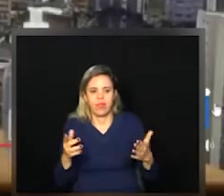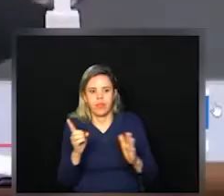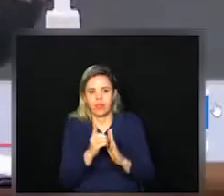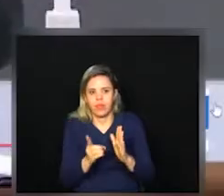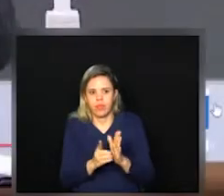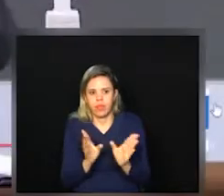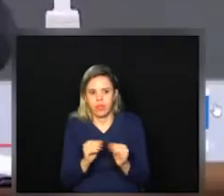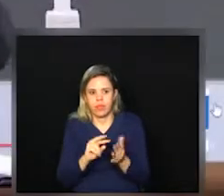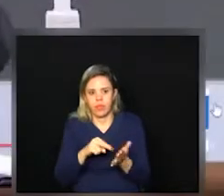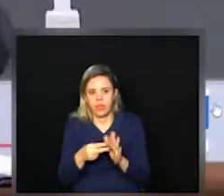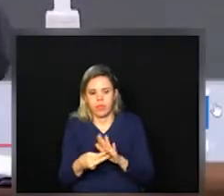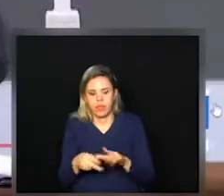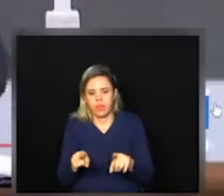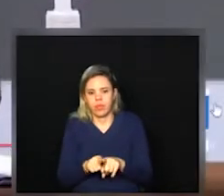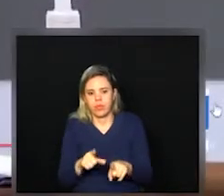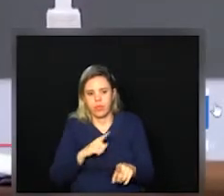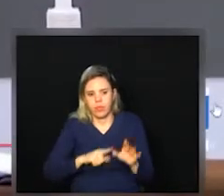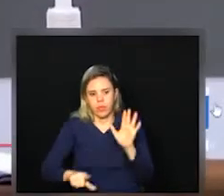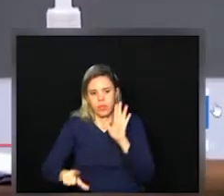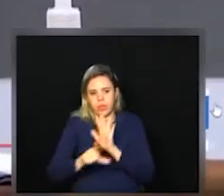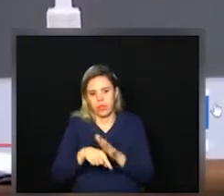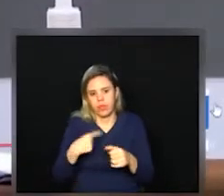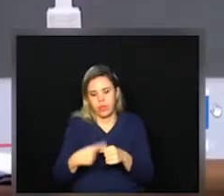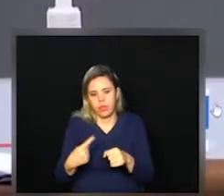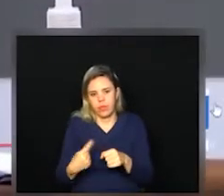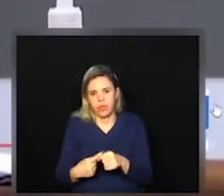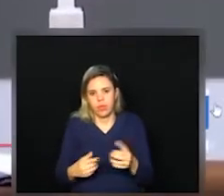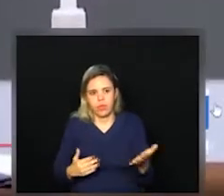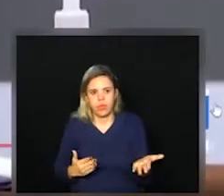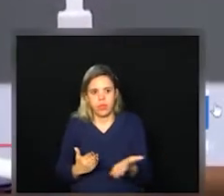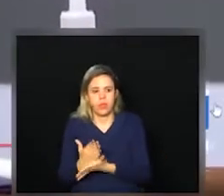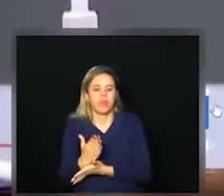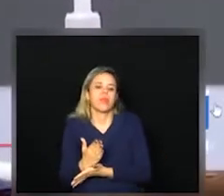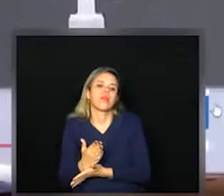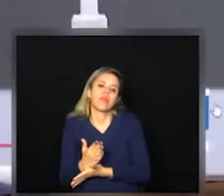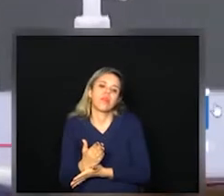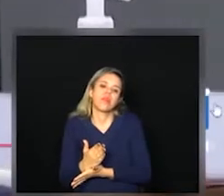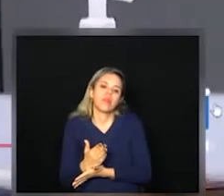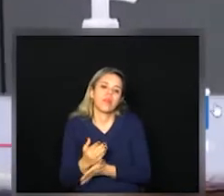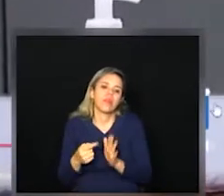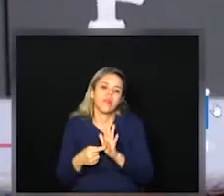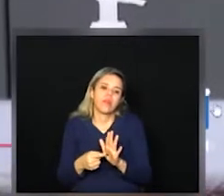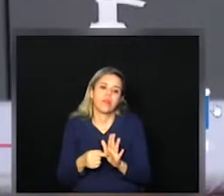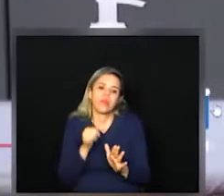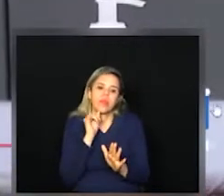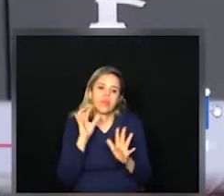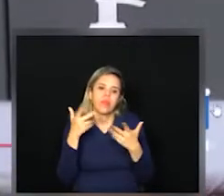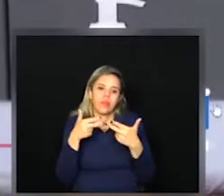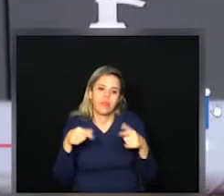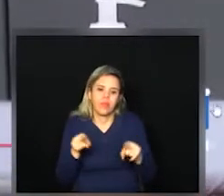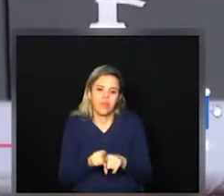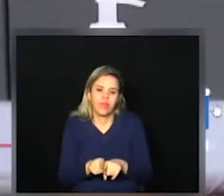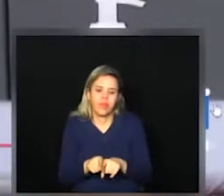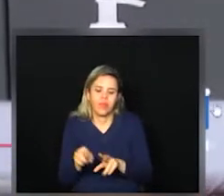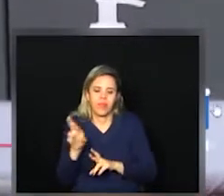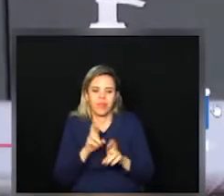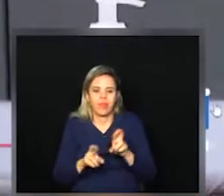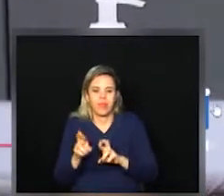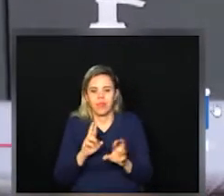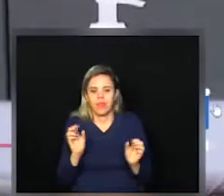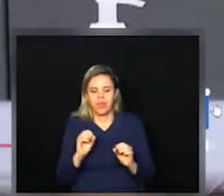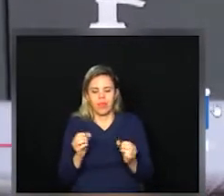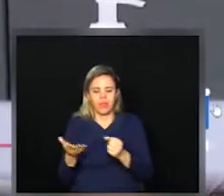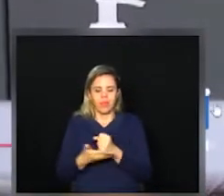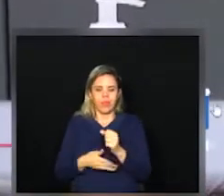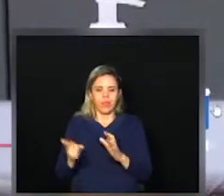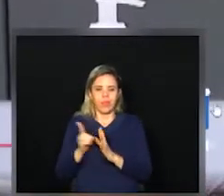decreto define. Também temos uma lei municipal recentemente aprovada que veda esses eventos, então a fiscalização tem sido com base